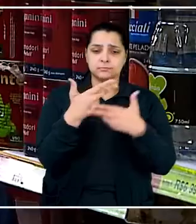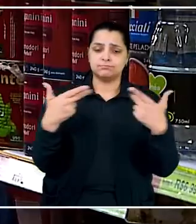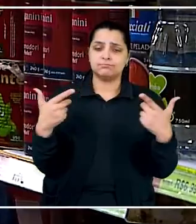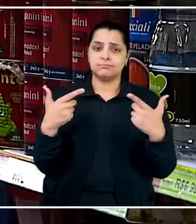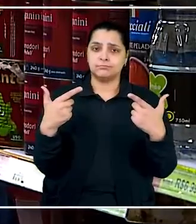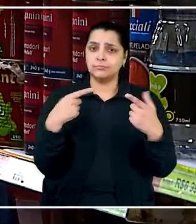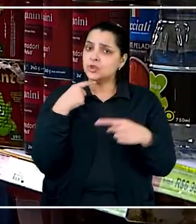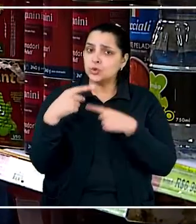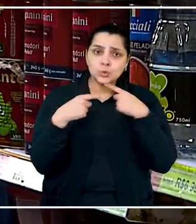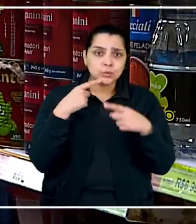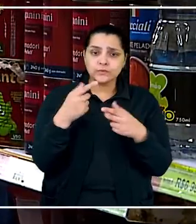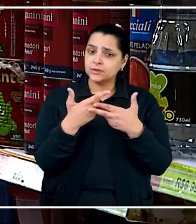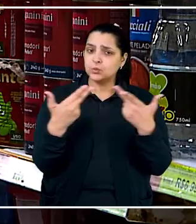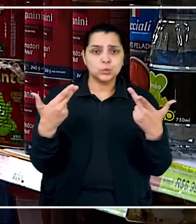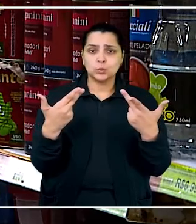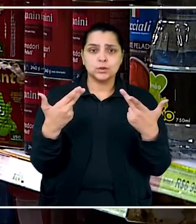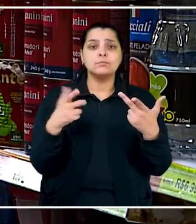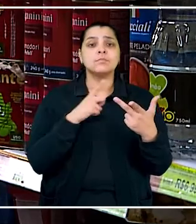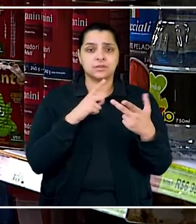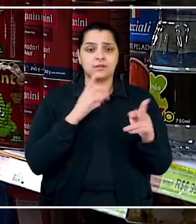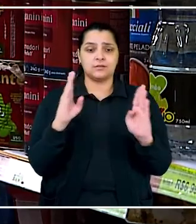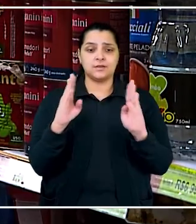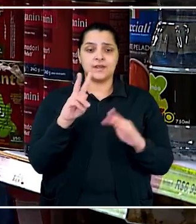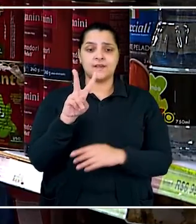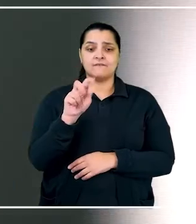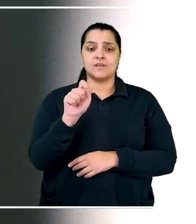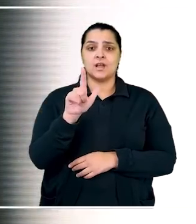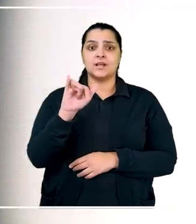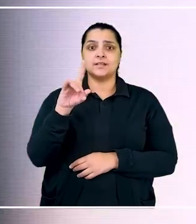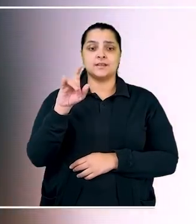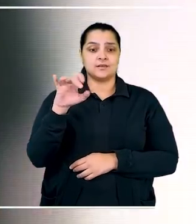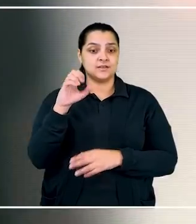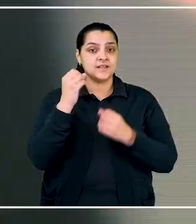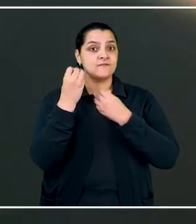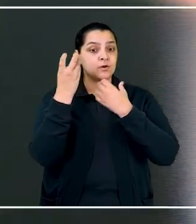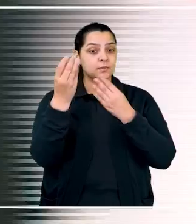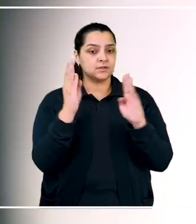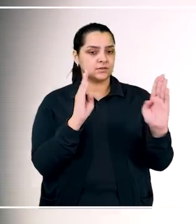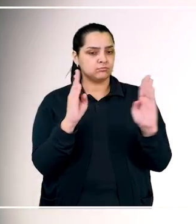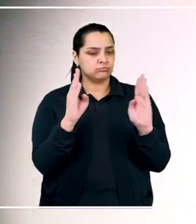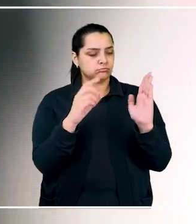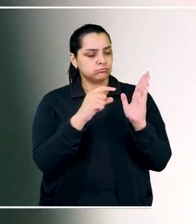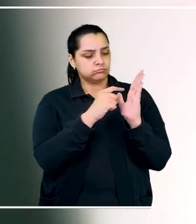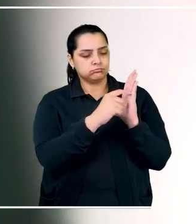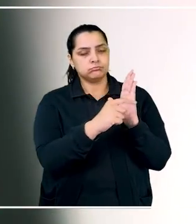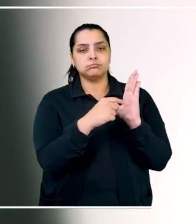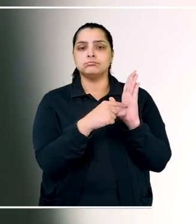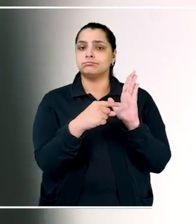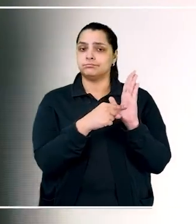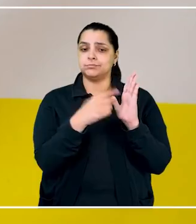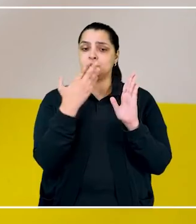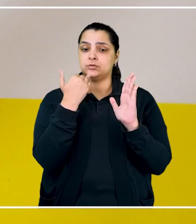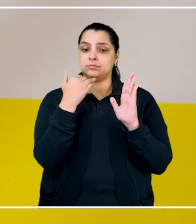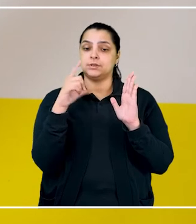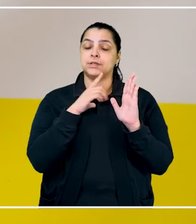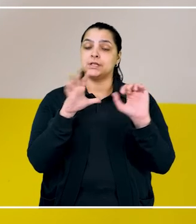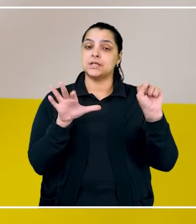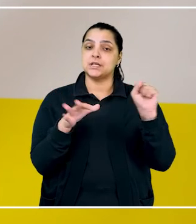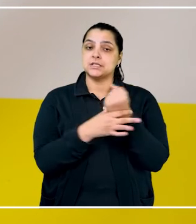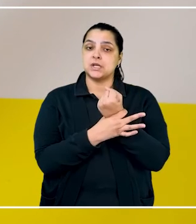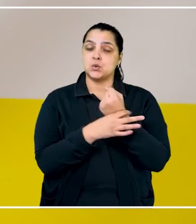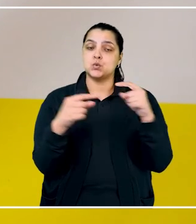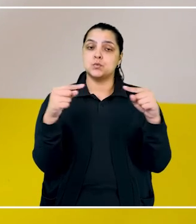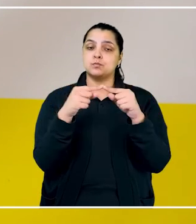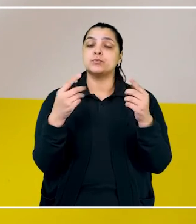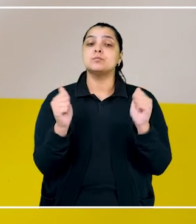comestível, não há dúvidas de que existe um prazo de validade. A informação indica o período de tempo em que o alimento está